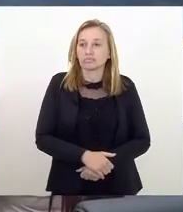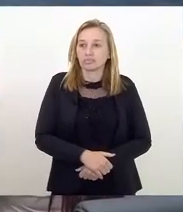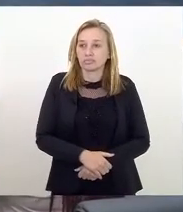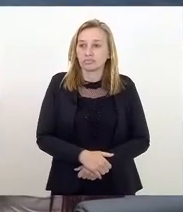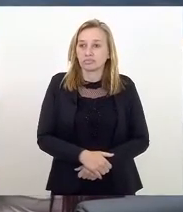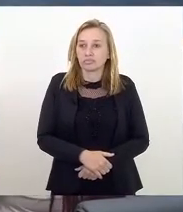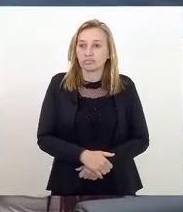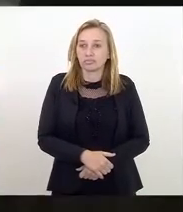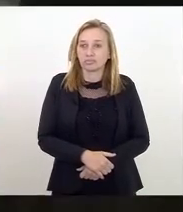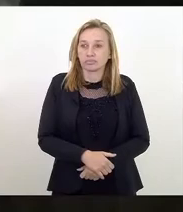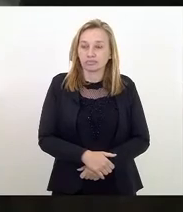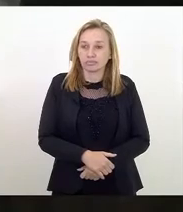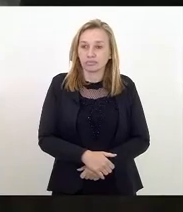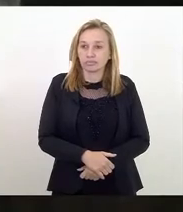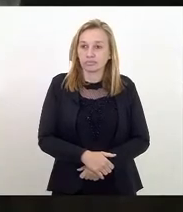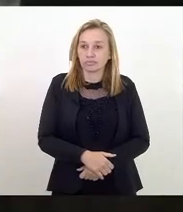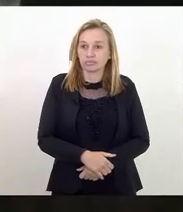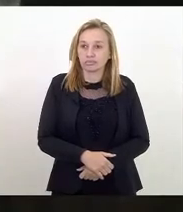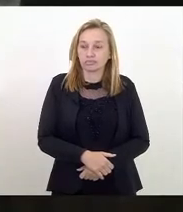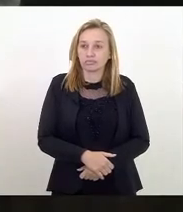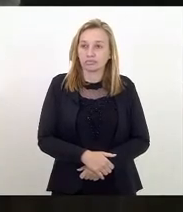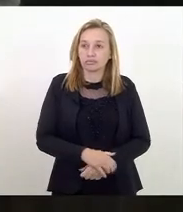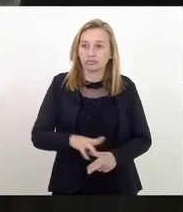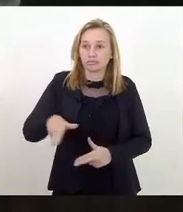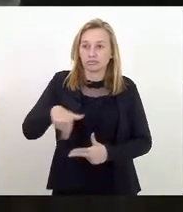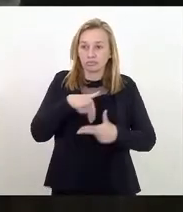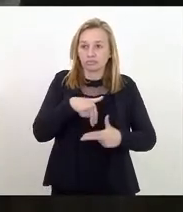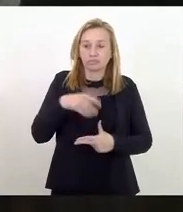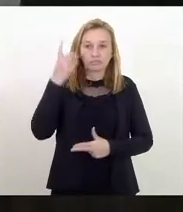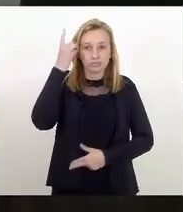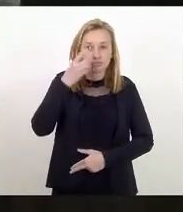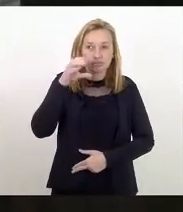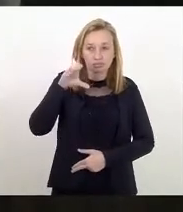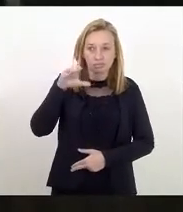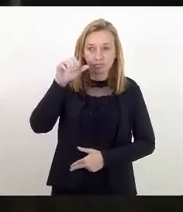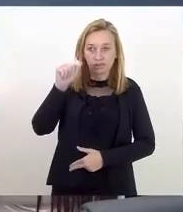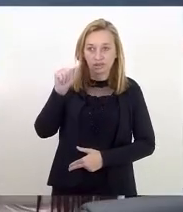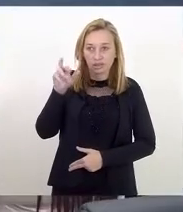o próximo orador de escrito para declarar é o deputado Carlos Mink.